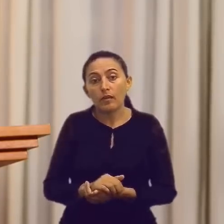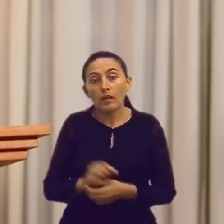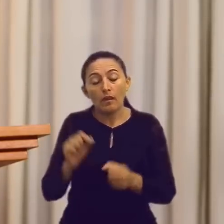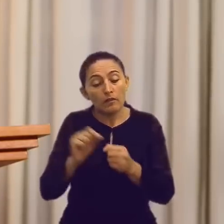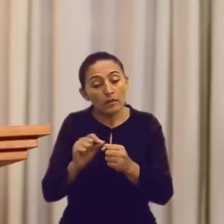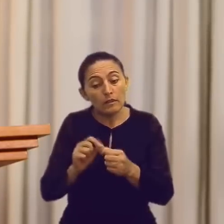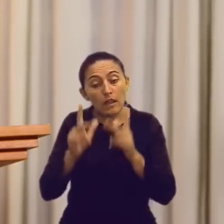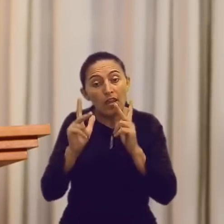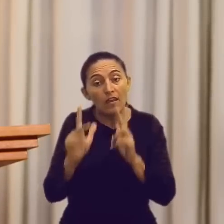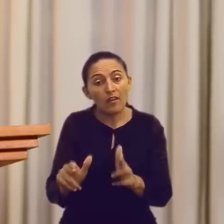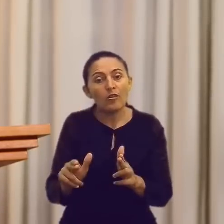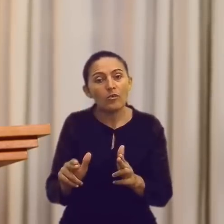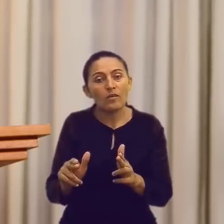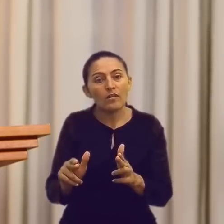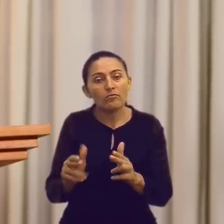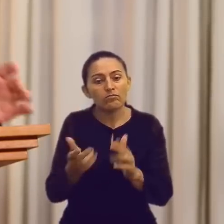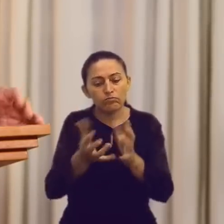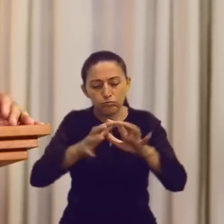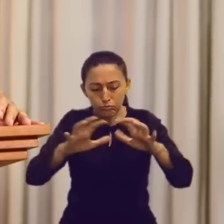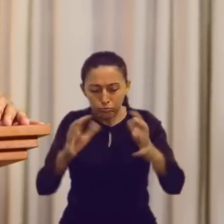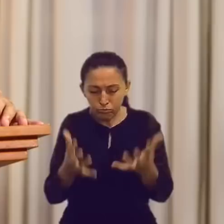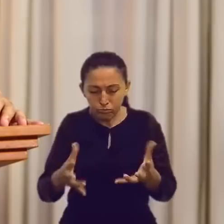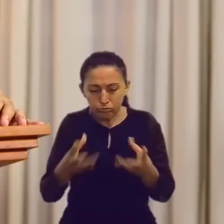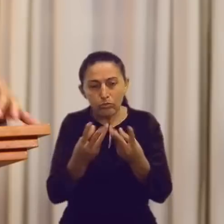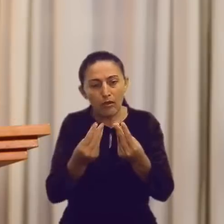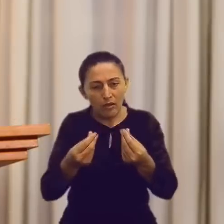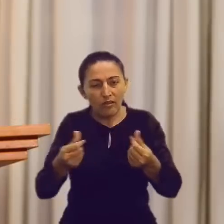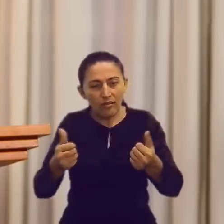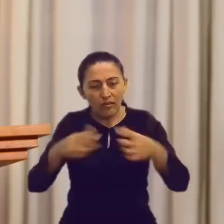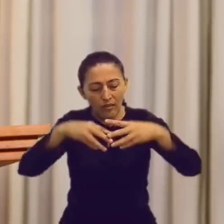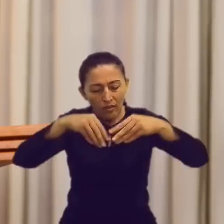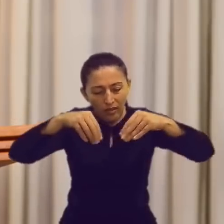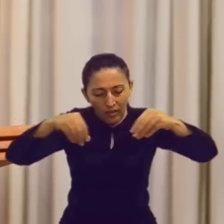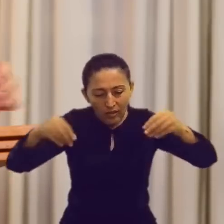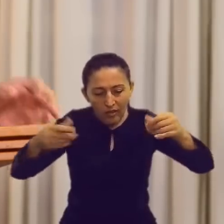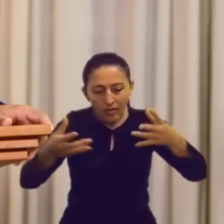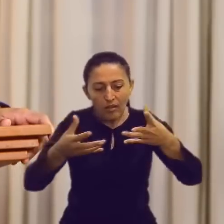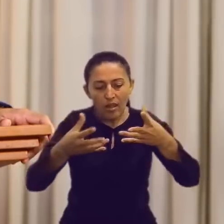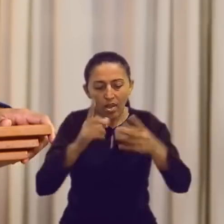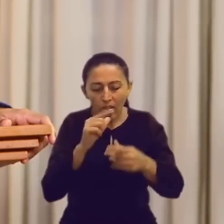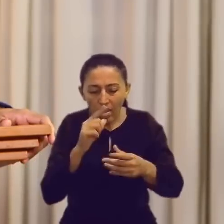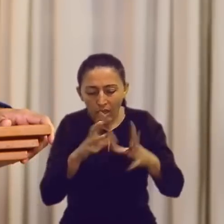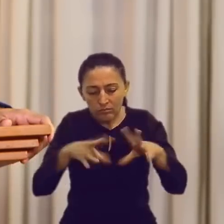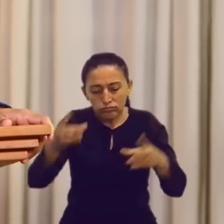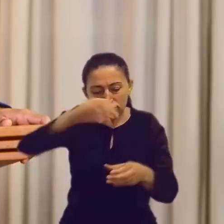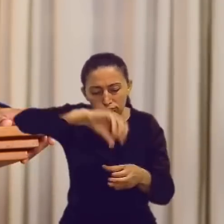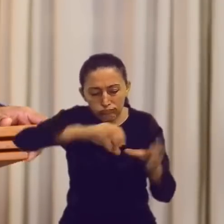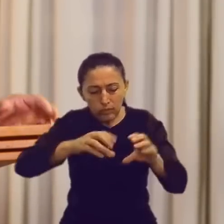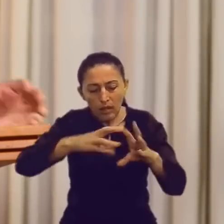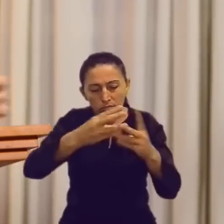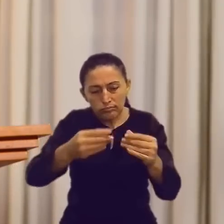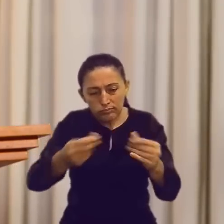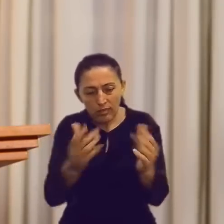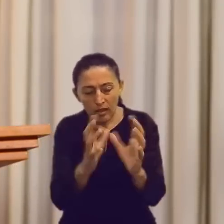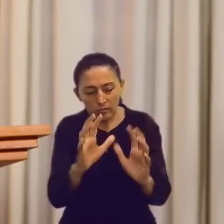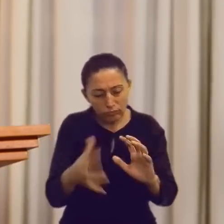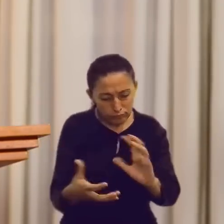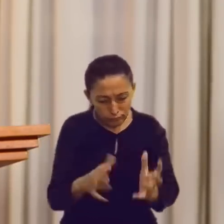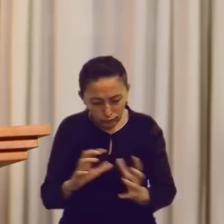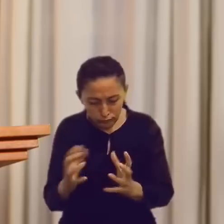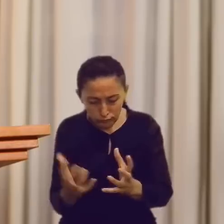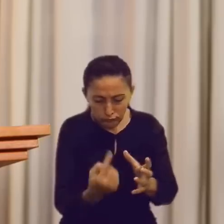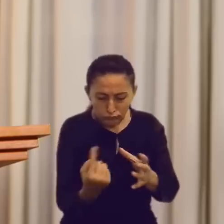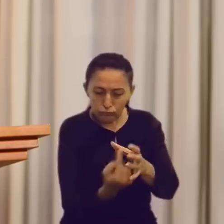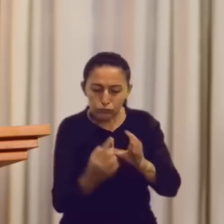próprio barro, né, nas mãos do oleiro. Ele se permite ser moldado. E